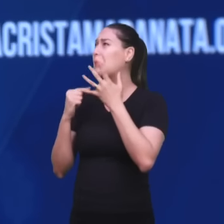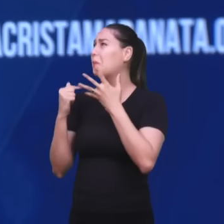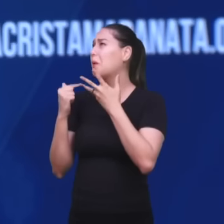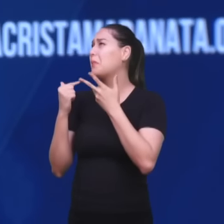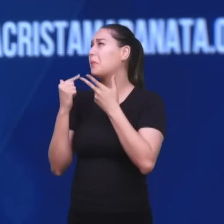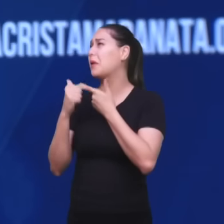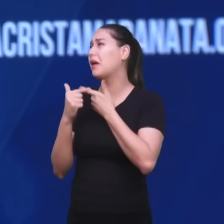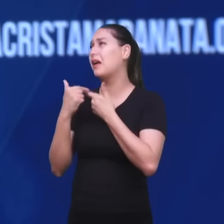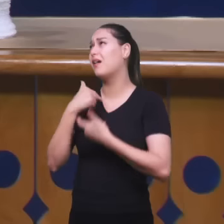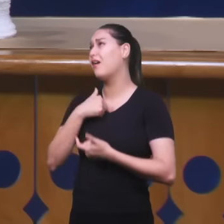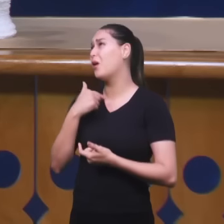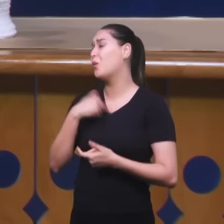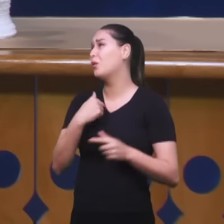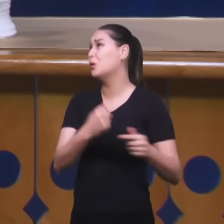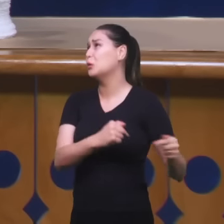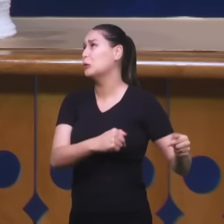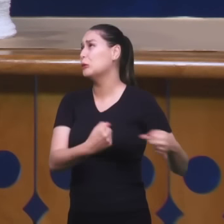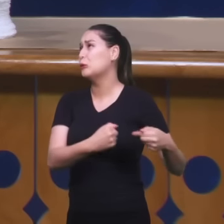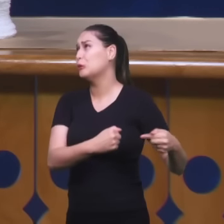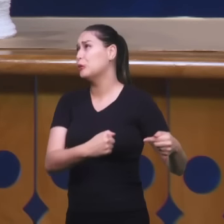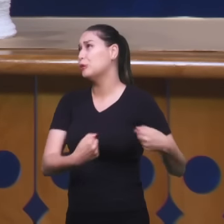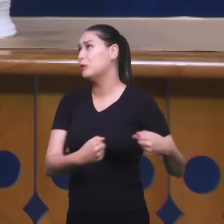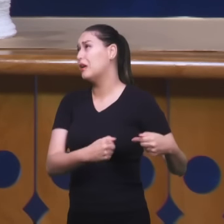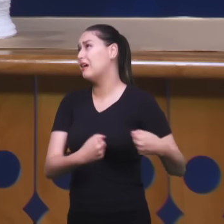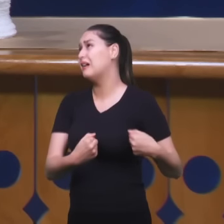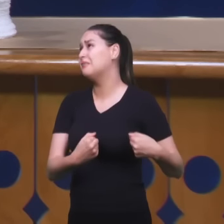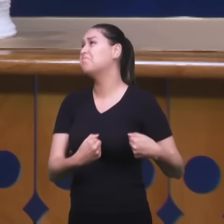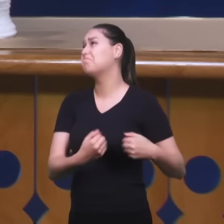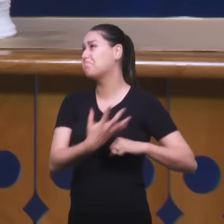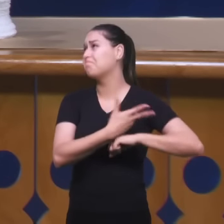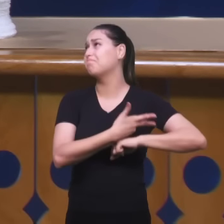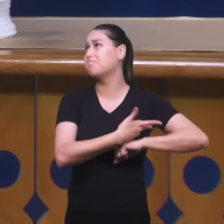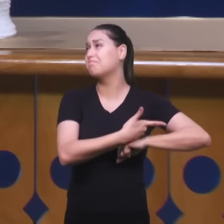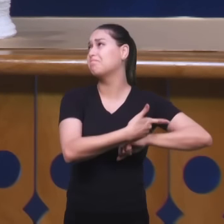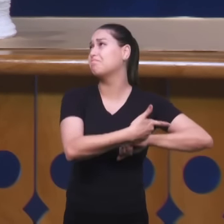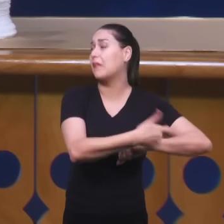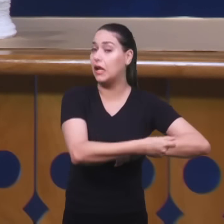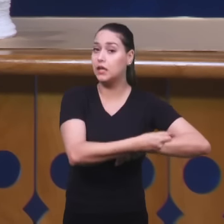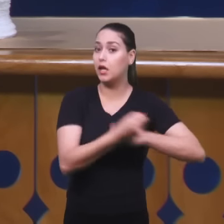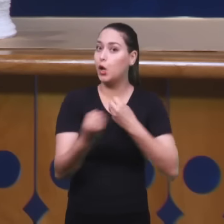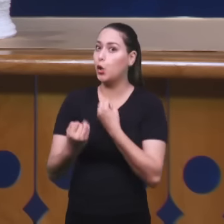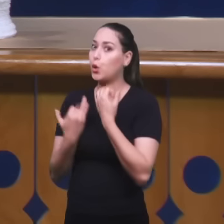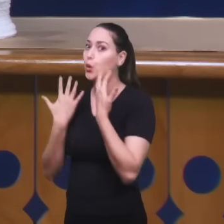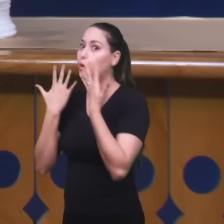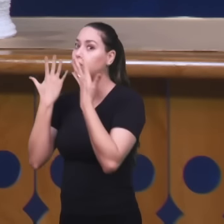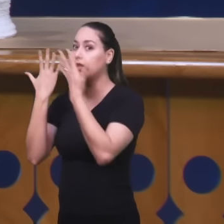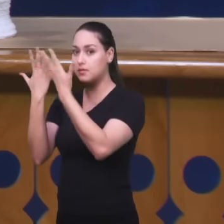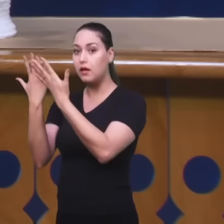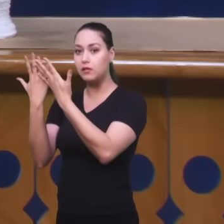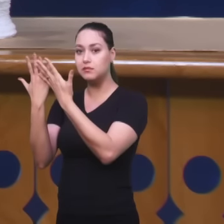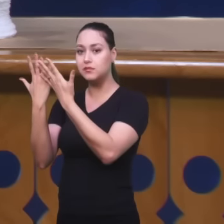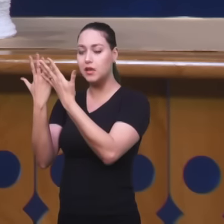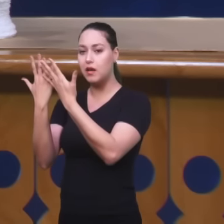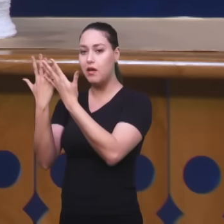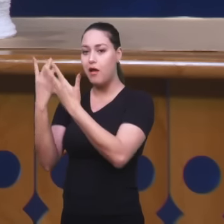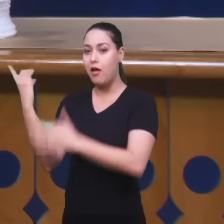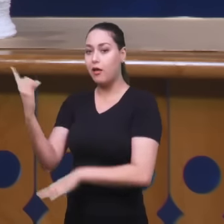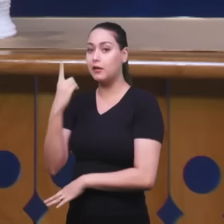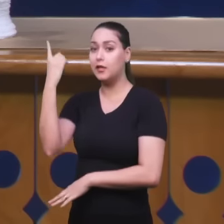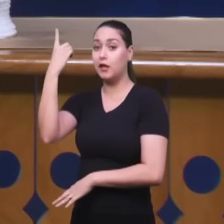Mas não somente isso O salmista Também questionava Sobre a sua solidão